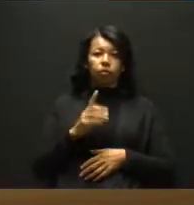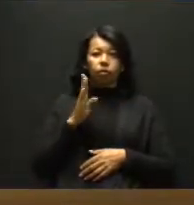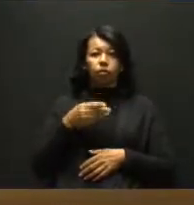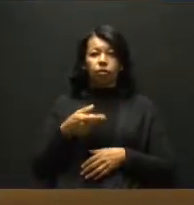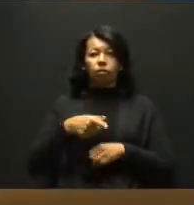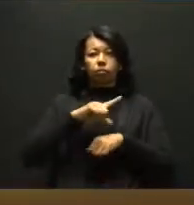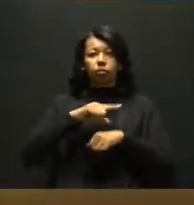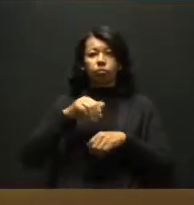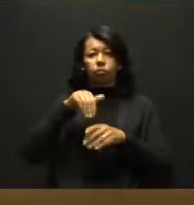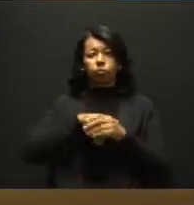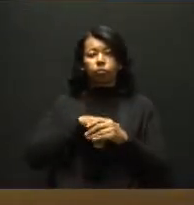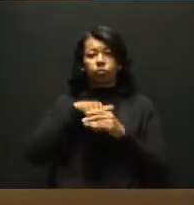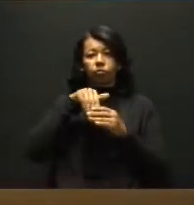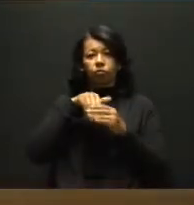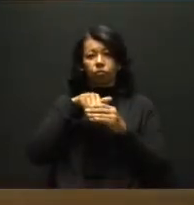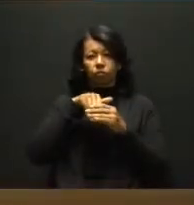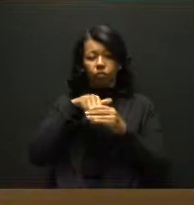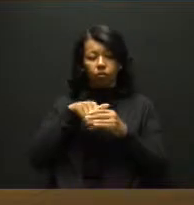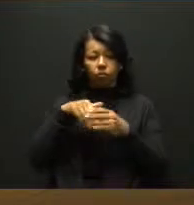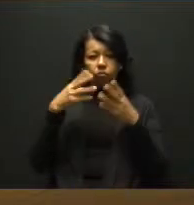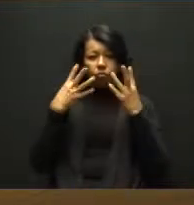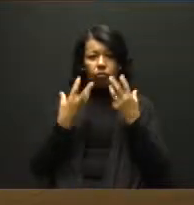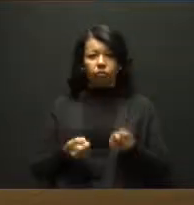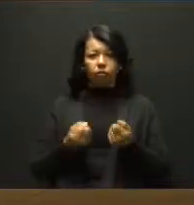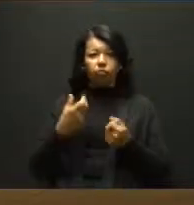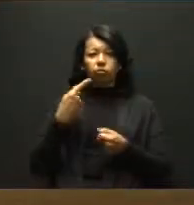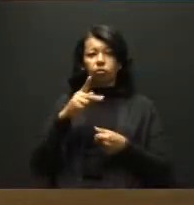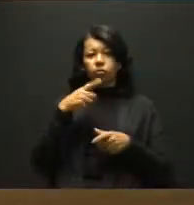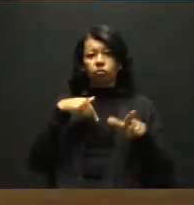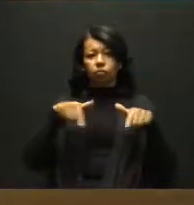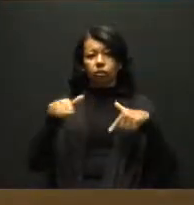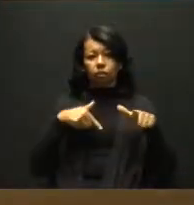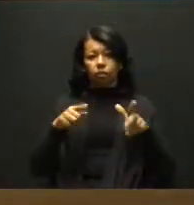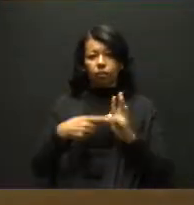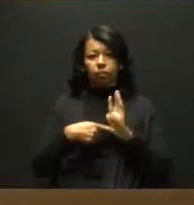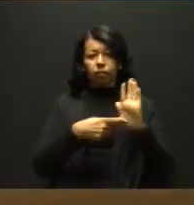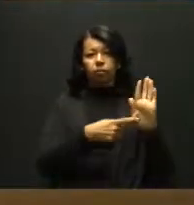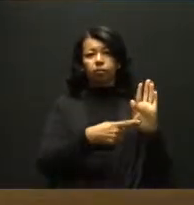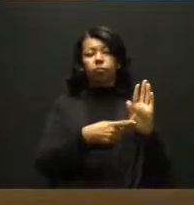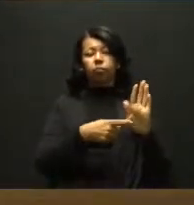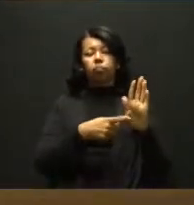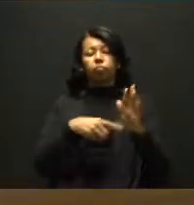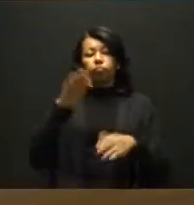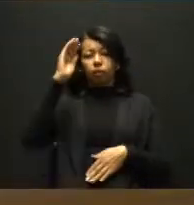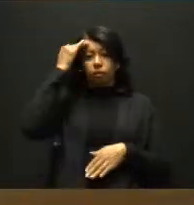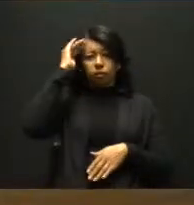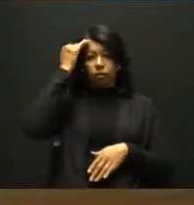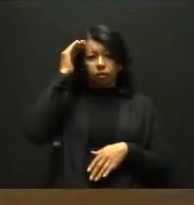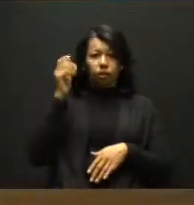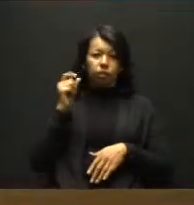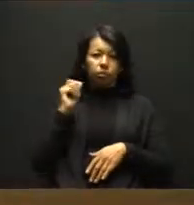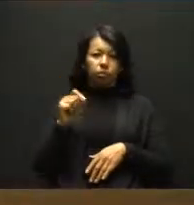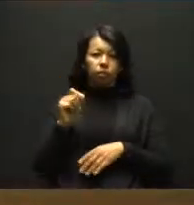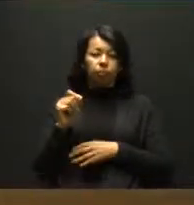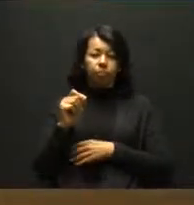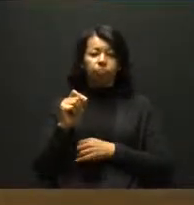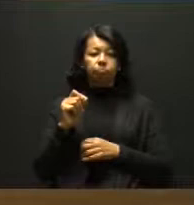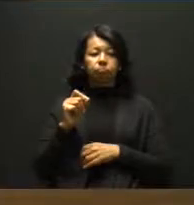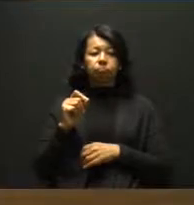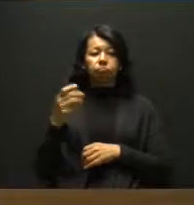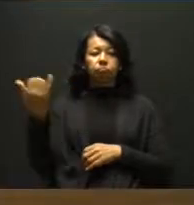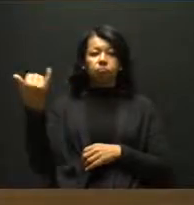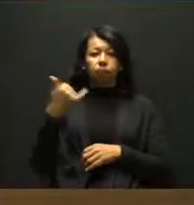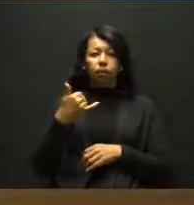fábio alves moreira o meu voto favorável à sua propositura até entendendo porque esse tipo de